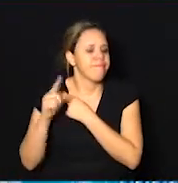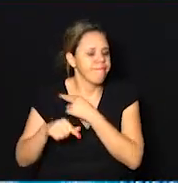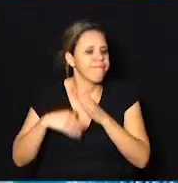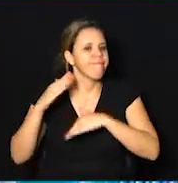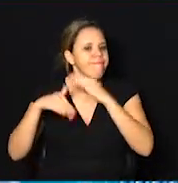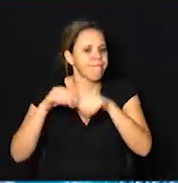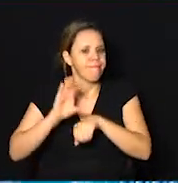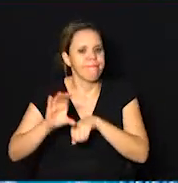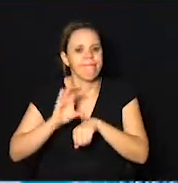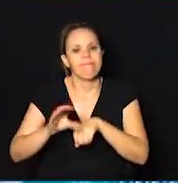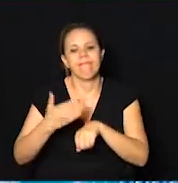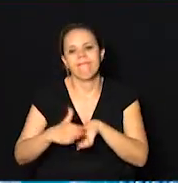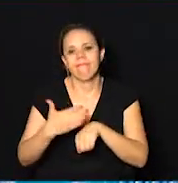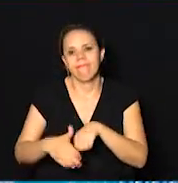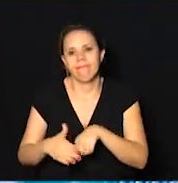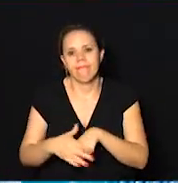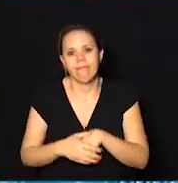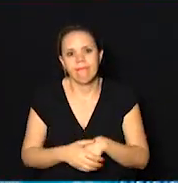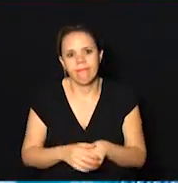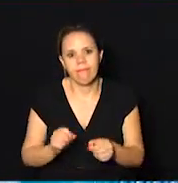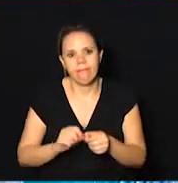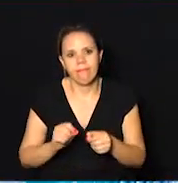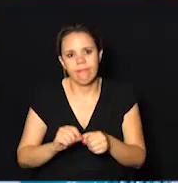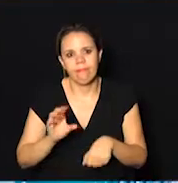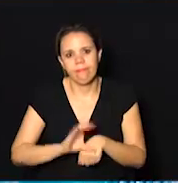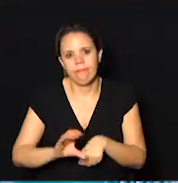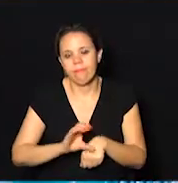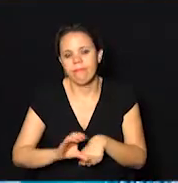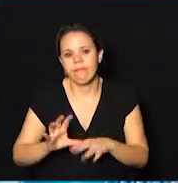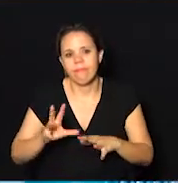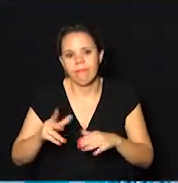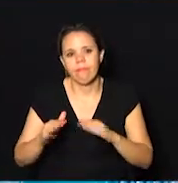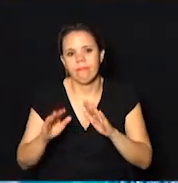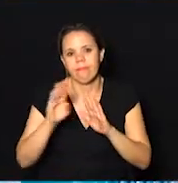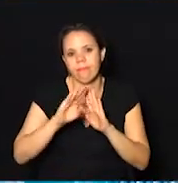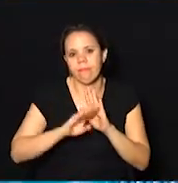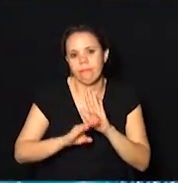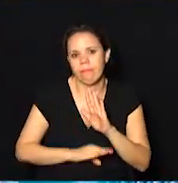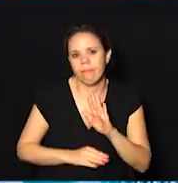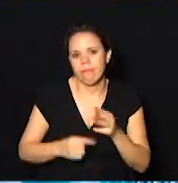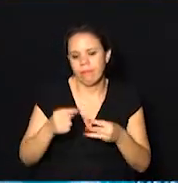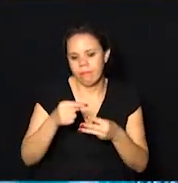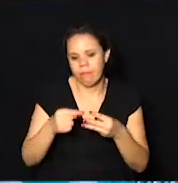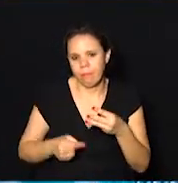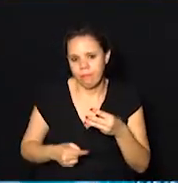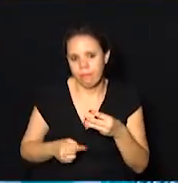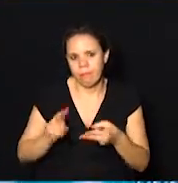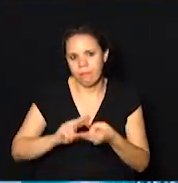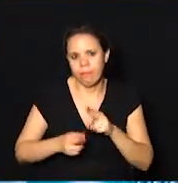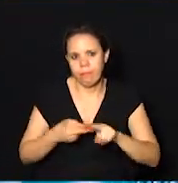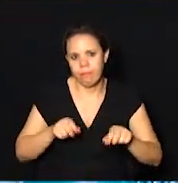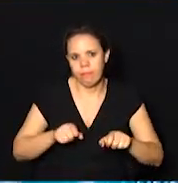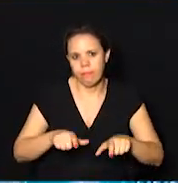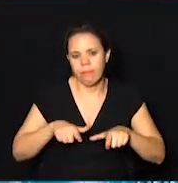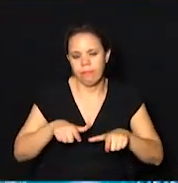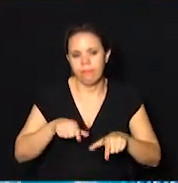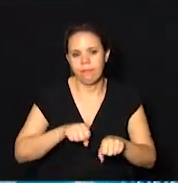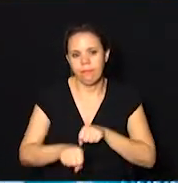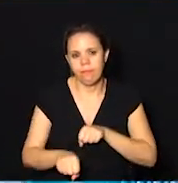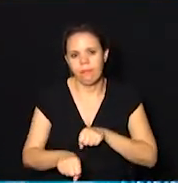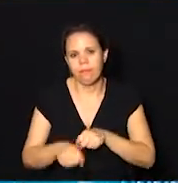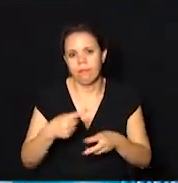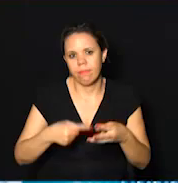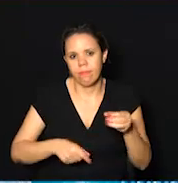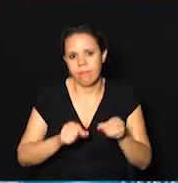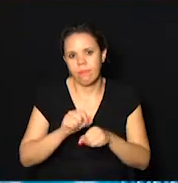é desenvolver o curso de treinadores e aí eu fiz os cursos todos os níveis são três níveis né de habilitação então eu fiz os três